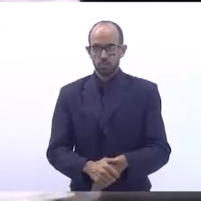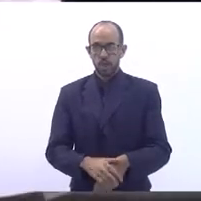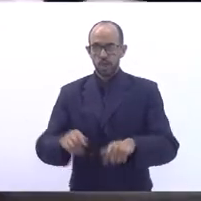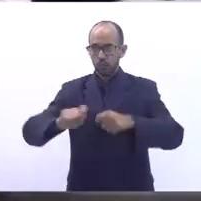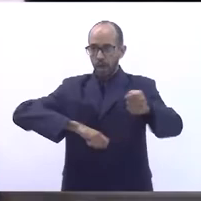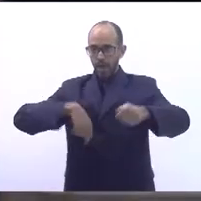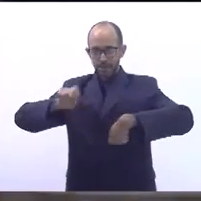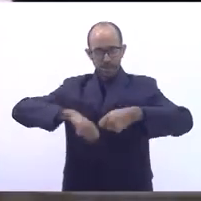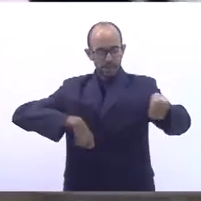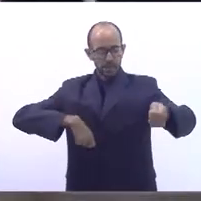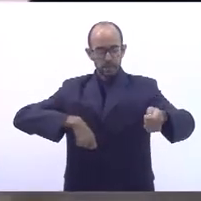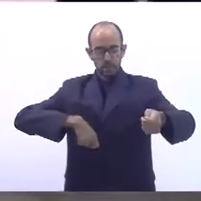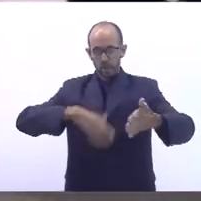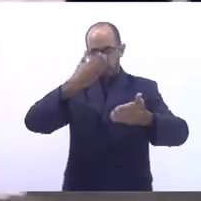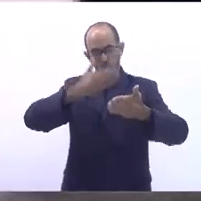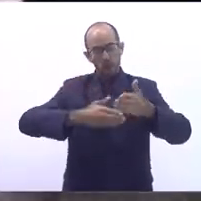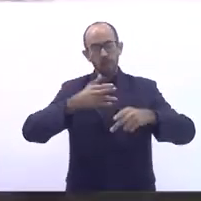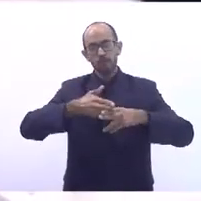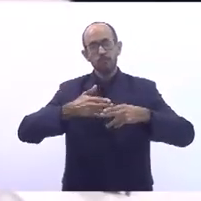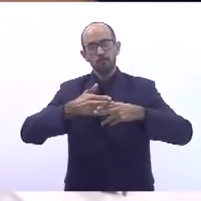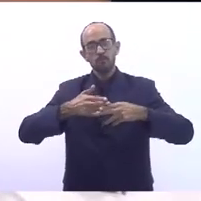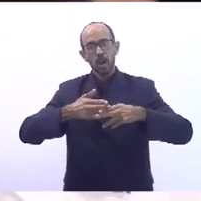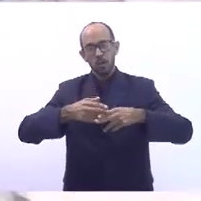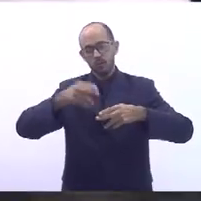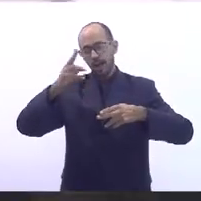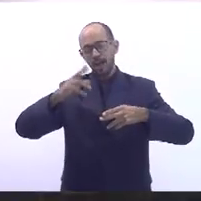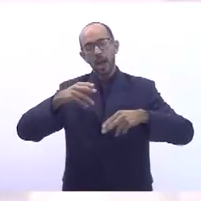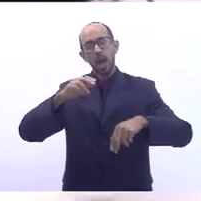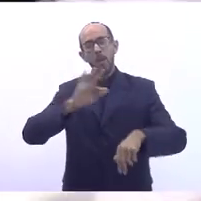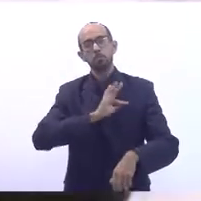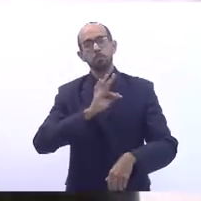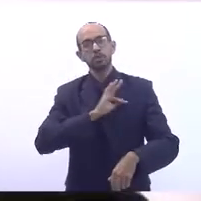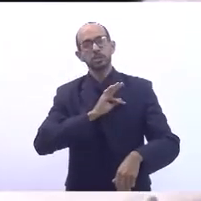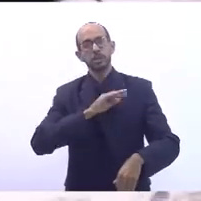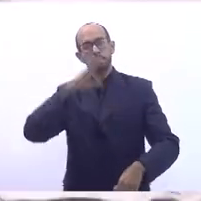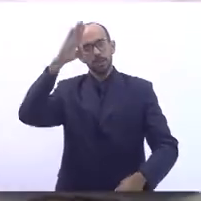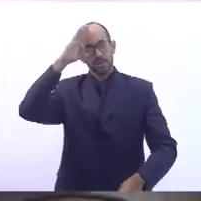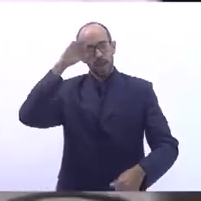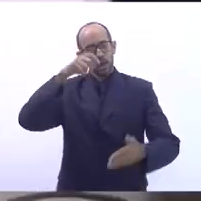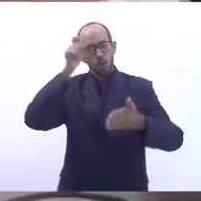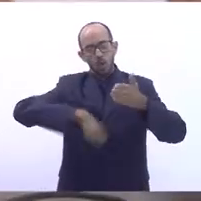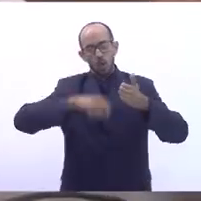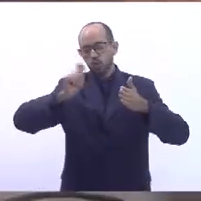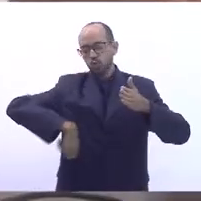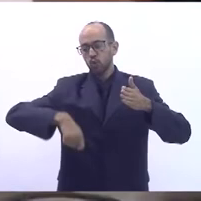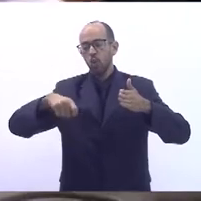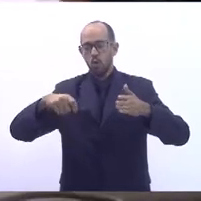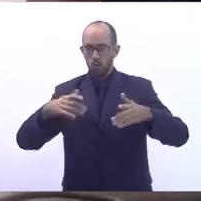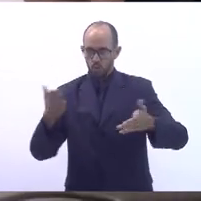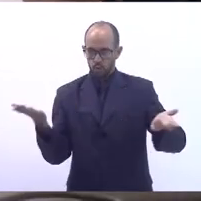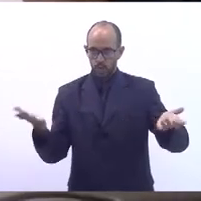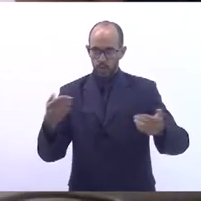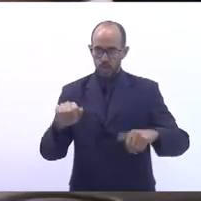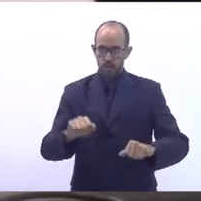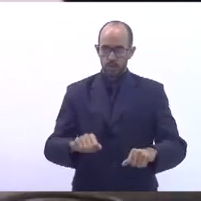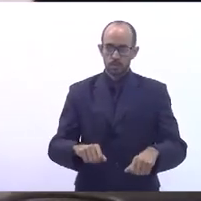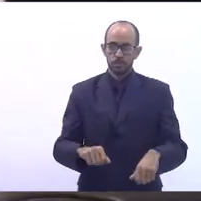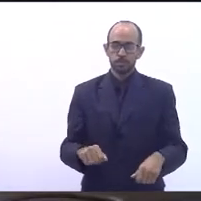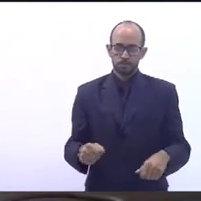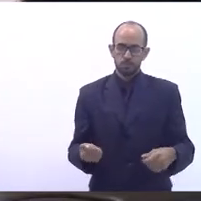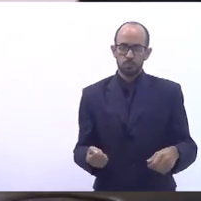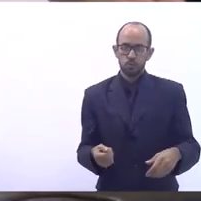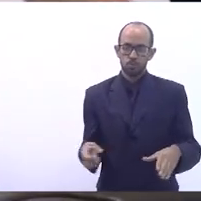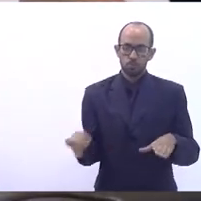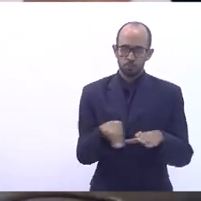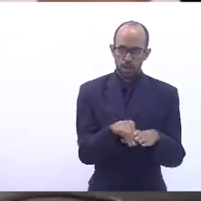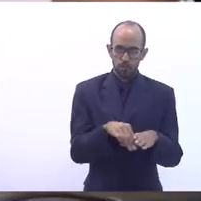foram cortadas a faca pela polícia militar e por integrantes da gente de dentro da